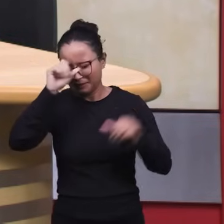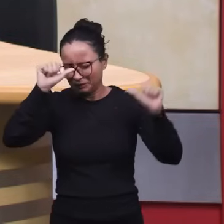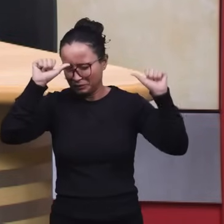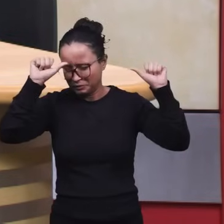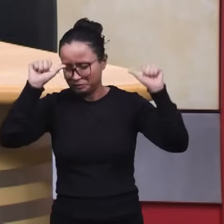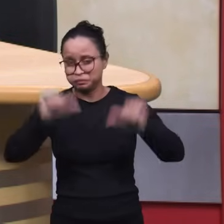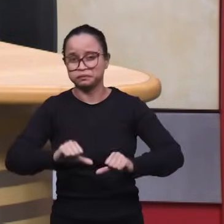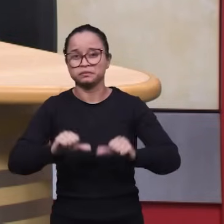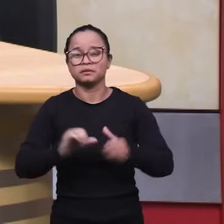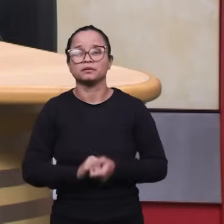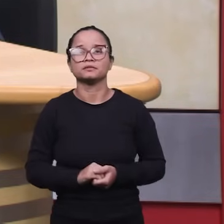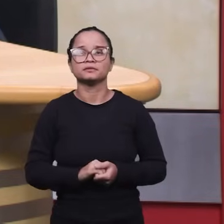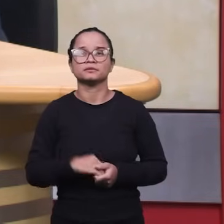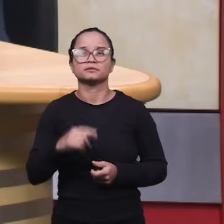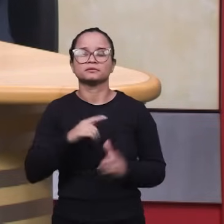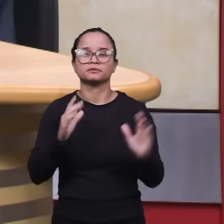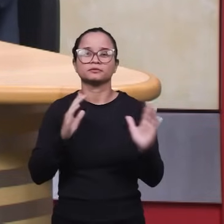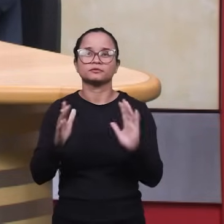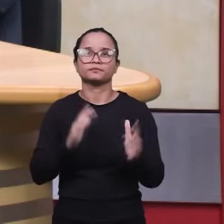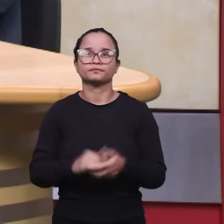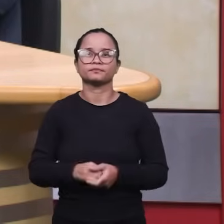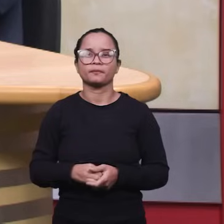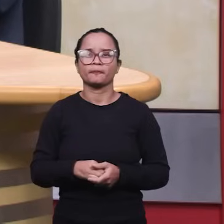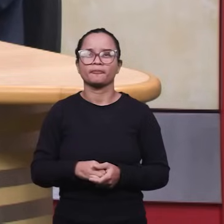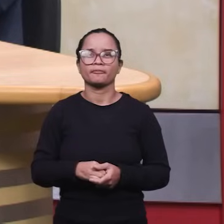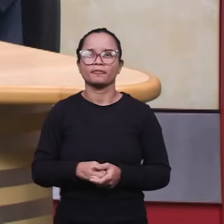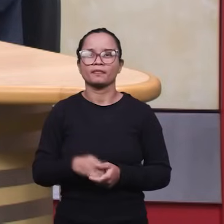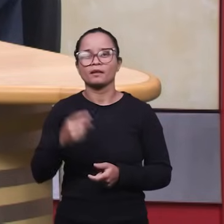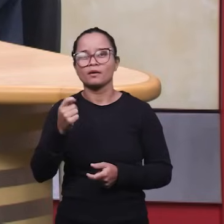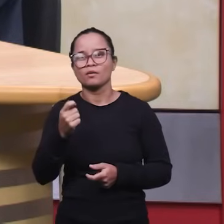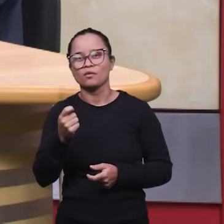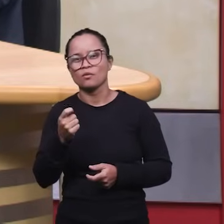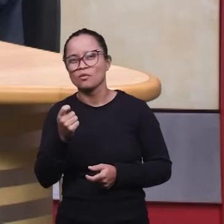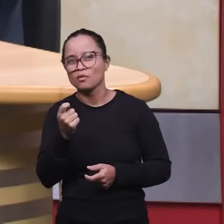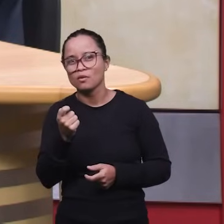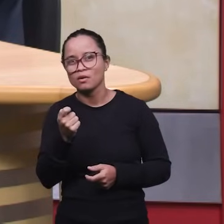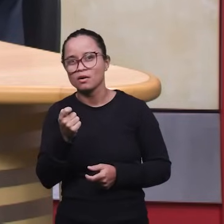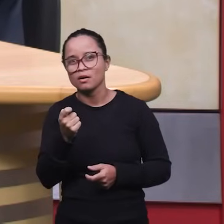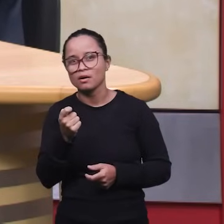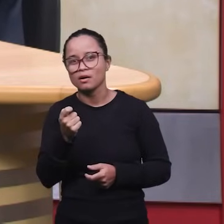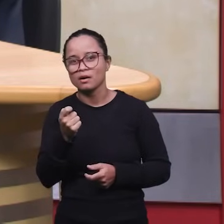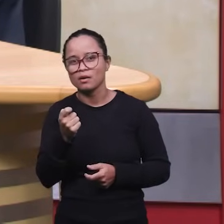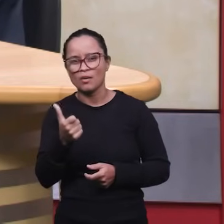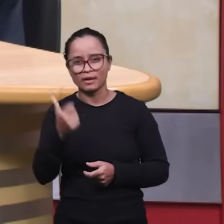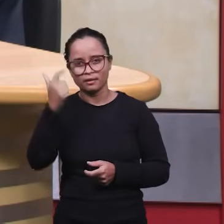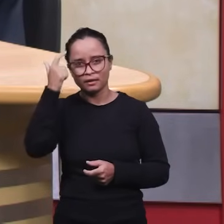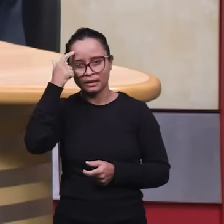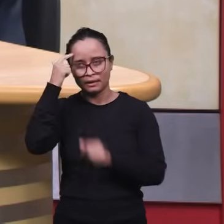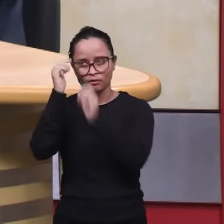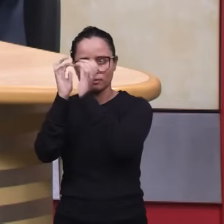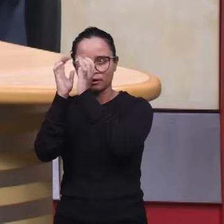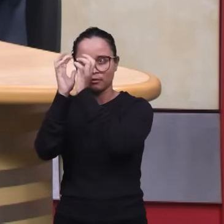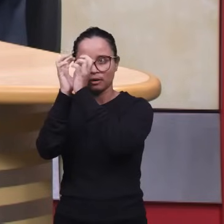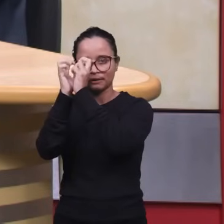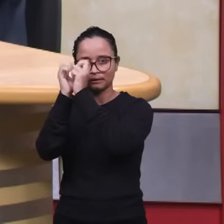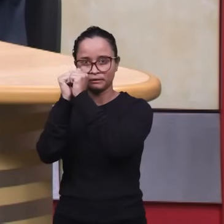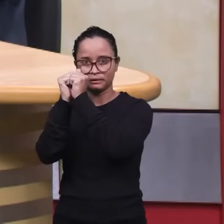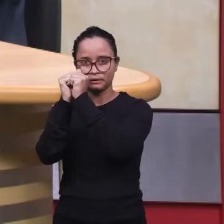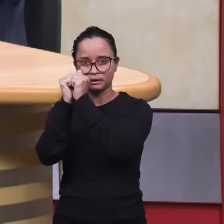e chegou uma fase perto já com encefalite, próximo chama de cerebral, né, morte